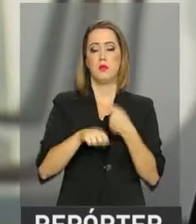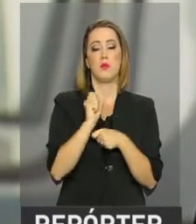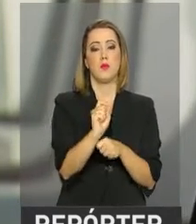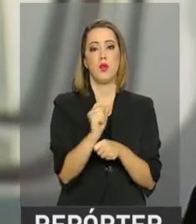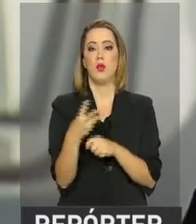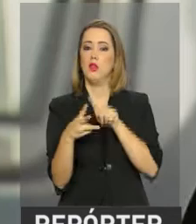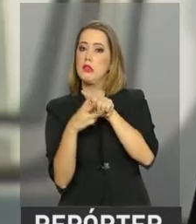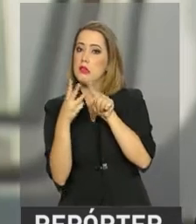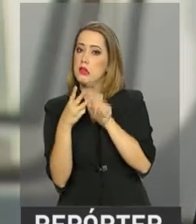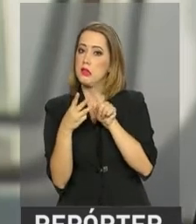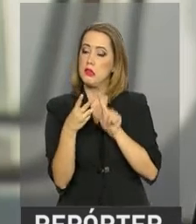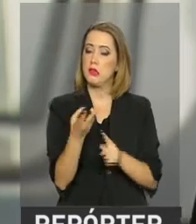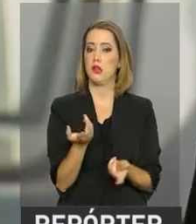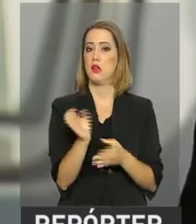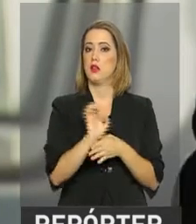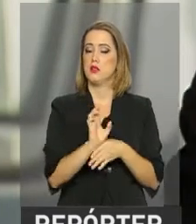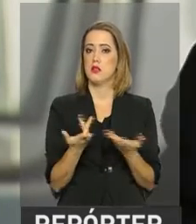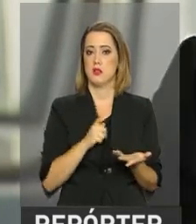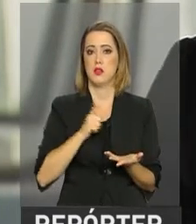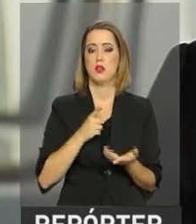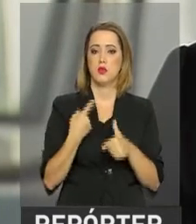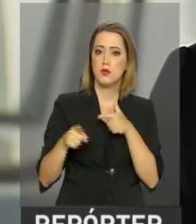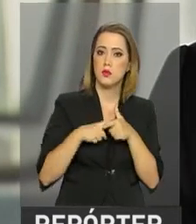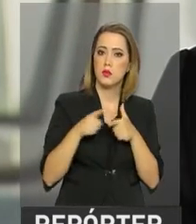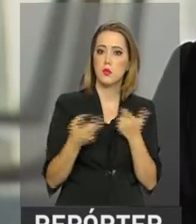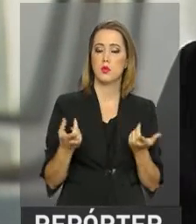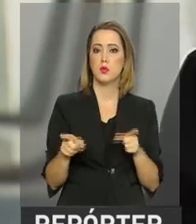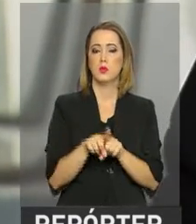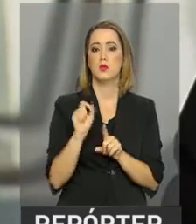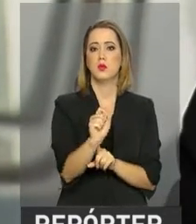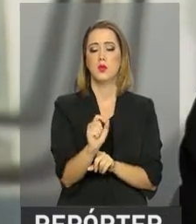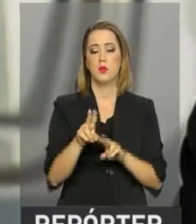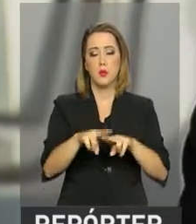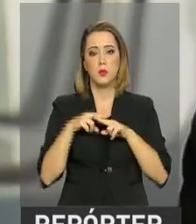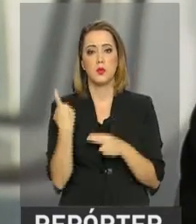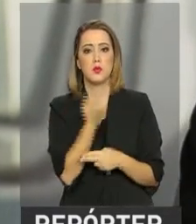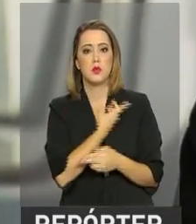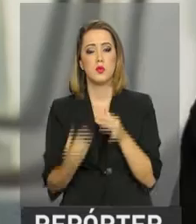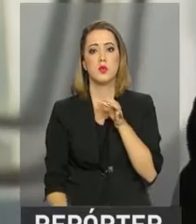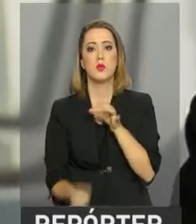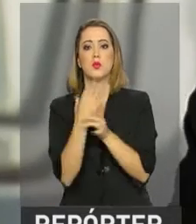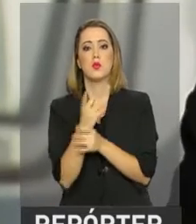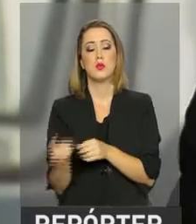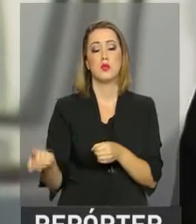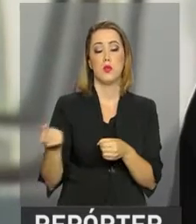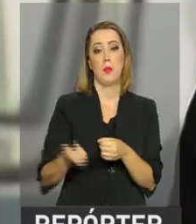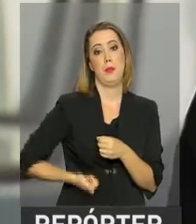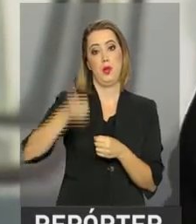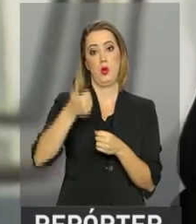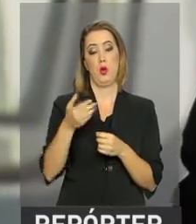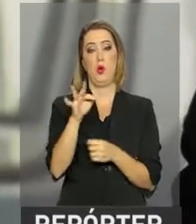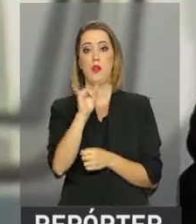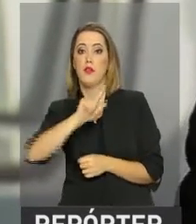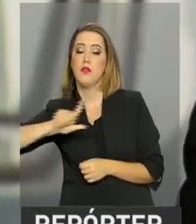particularmente tiveram grande dificuldade continuaram em grande dificuldade e por isso nós criamos uma figura chamada recuperação fiscal que